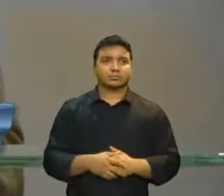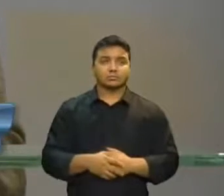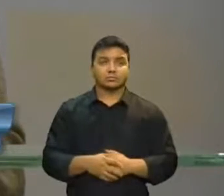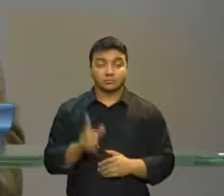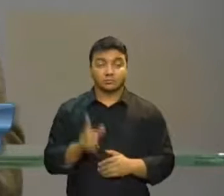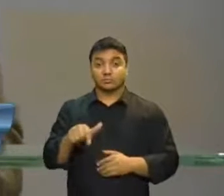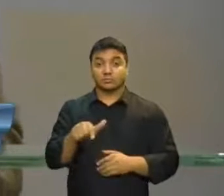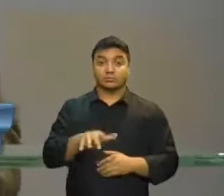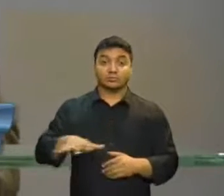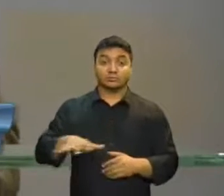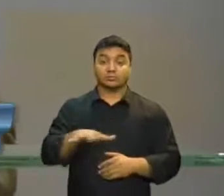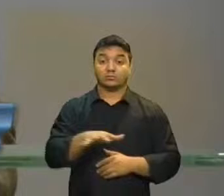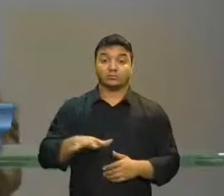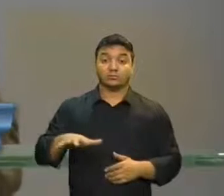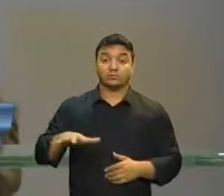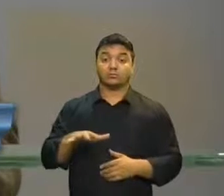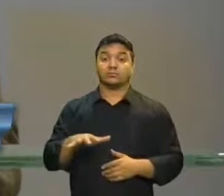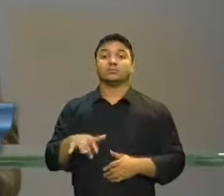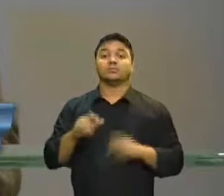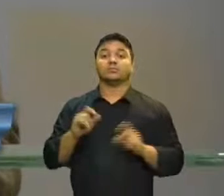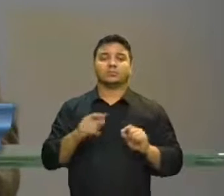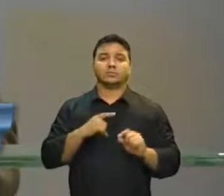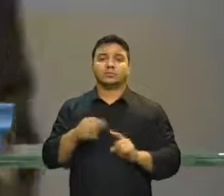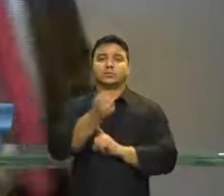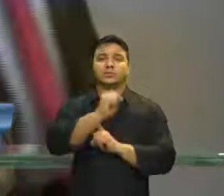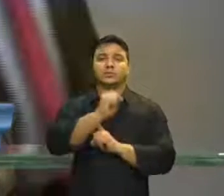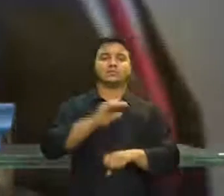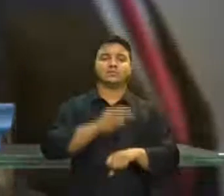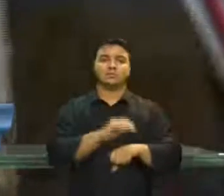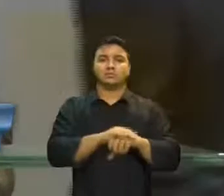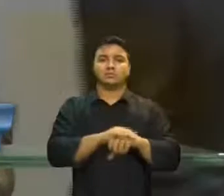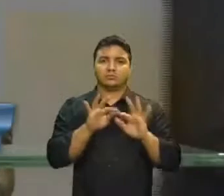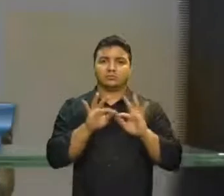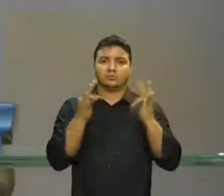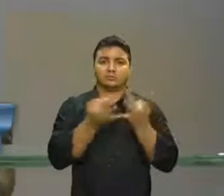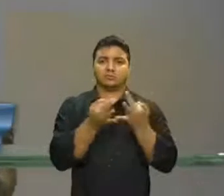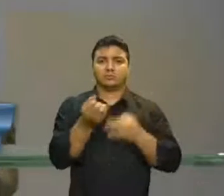para o cidadão, se defender sua família.